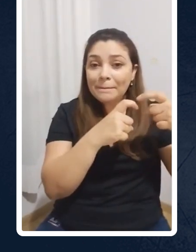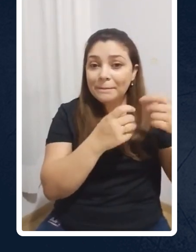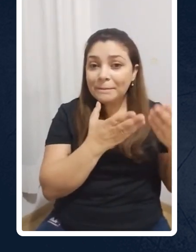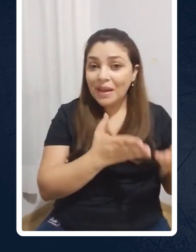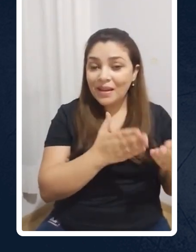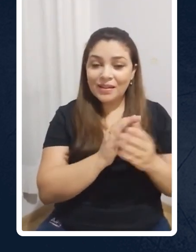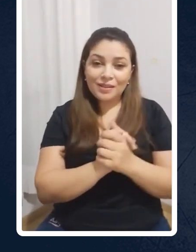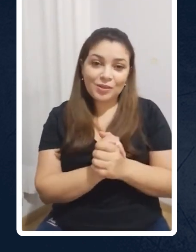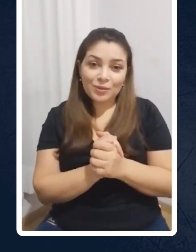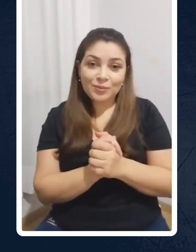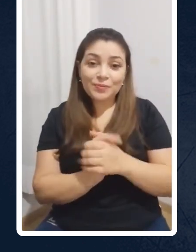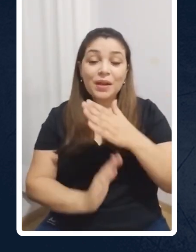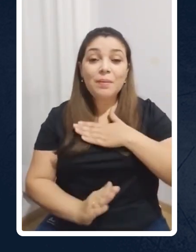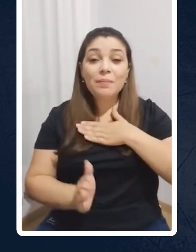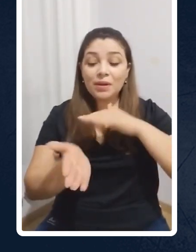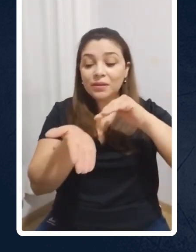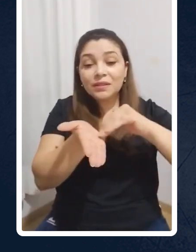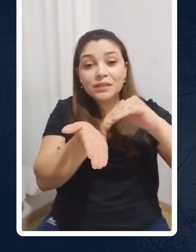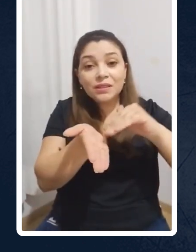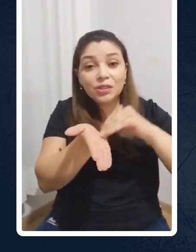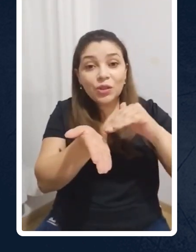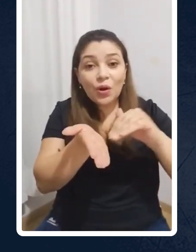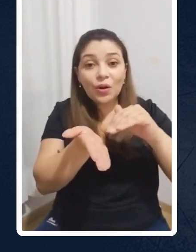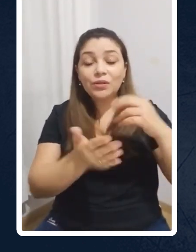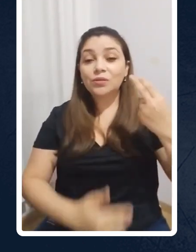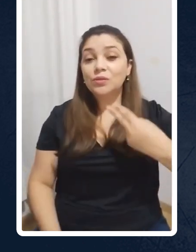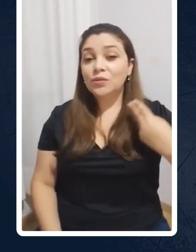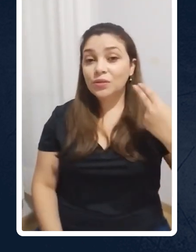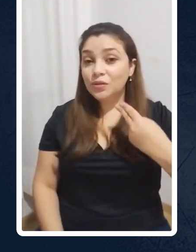No meu escritório de direito,